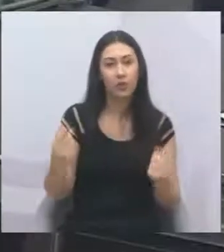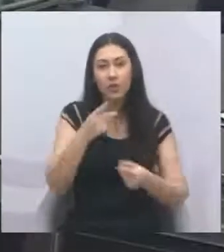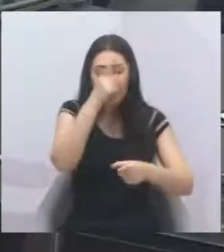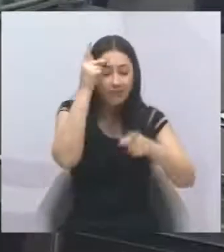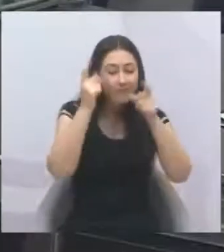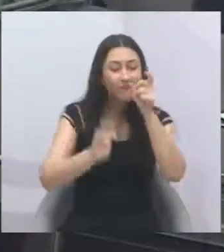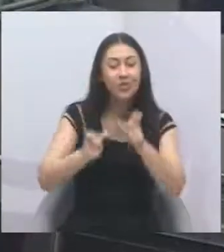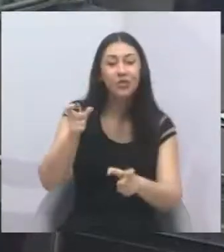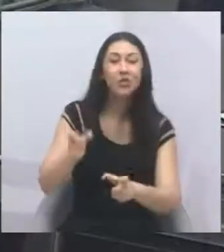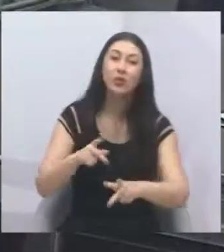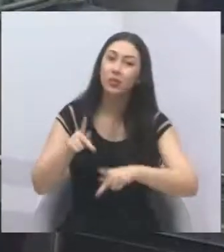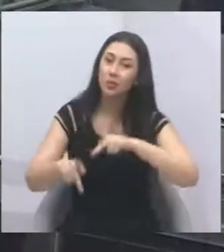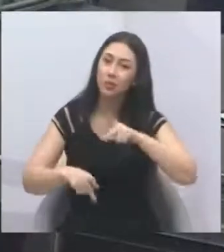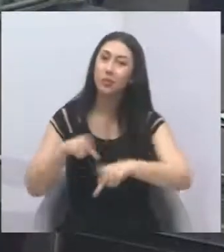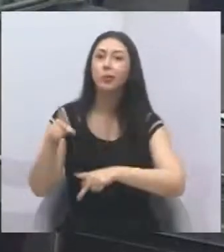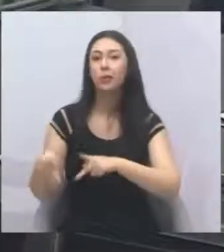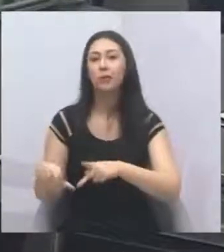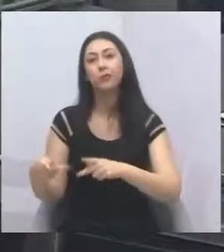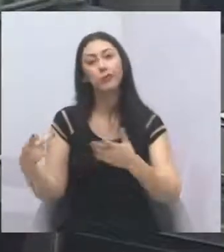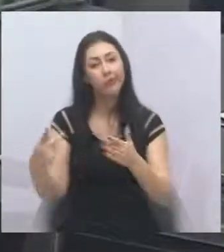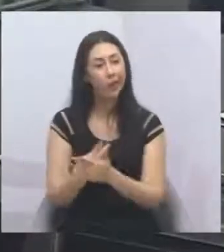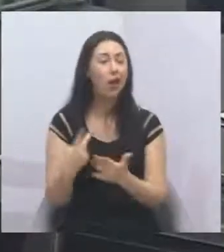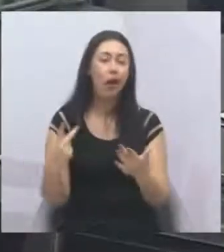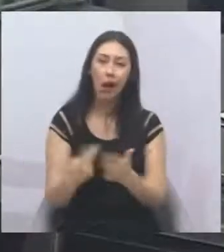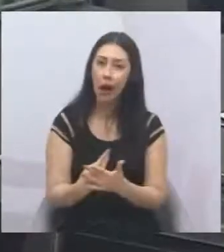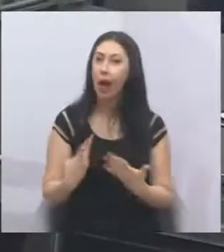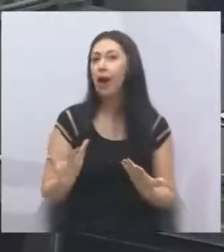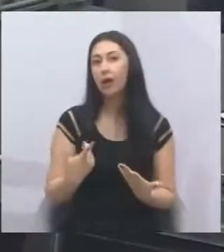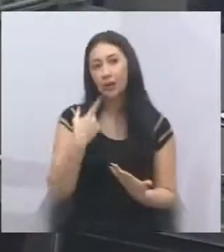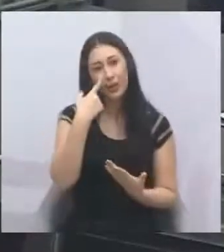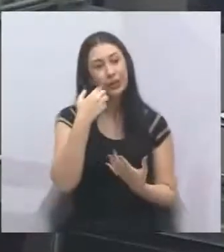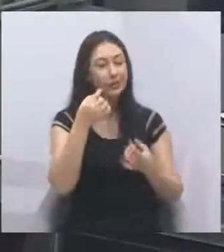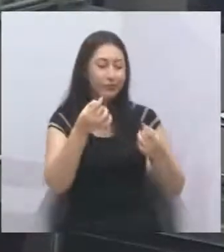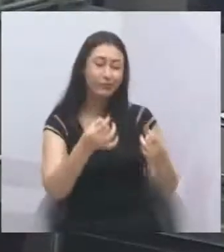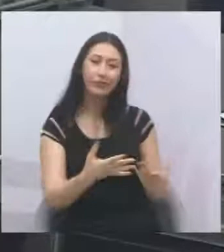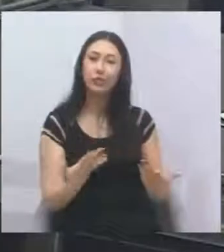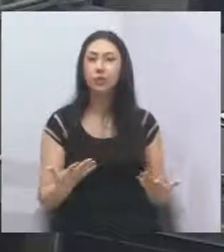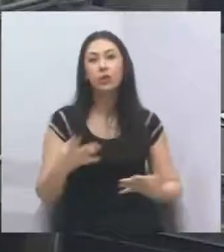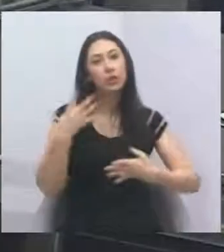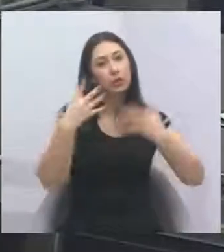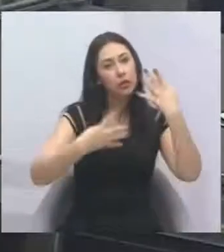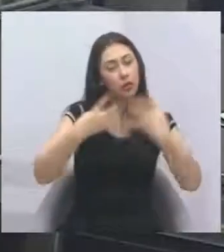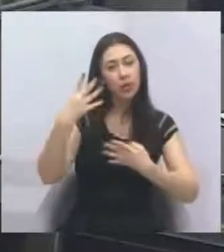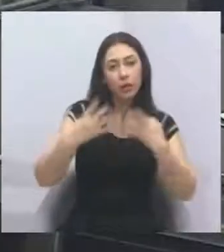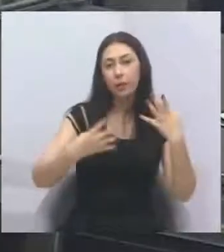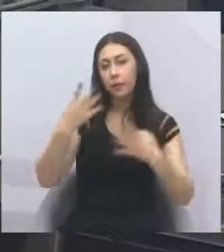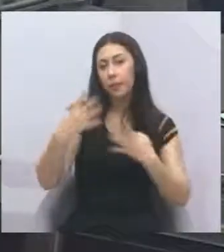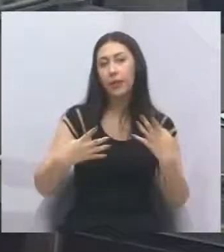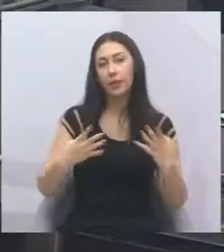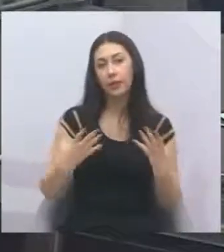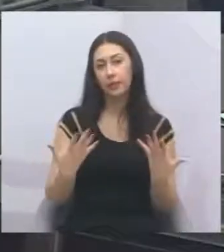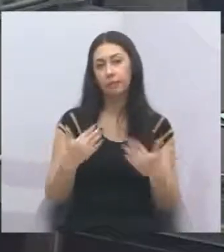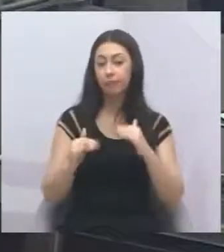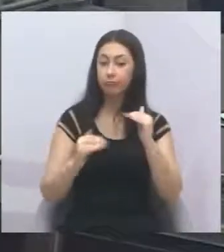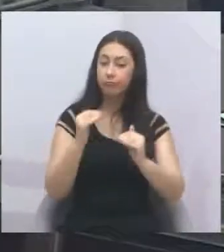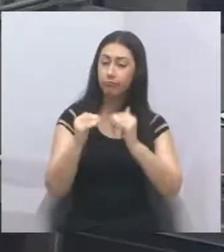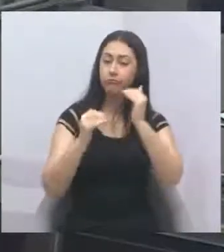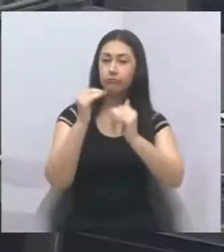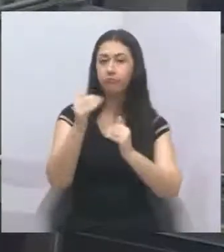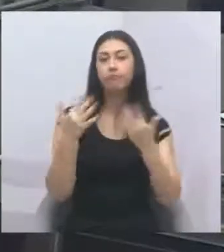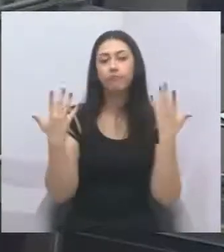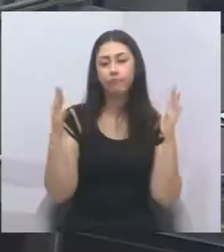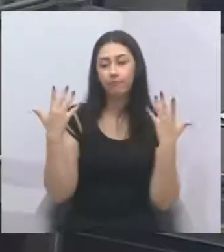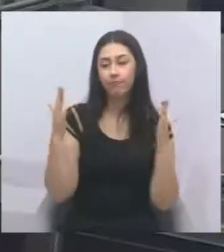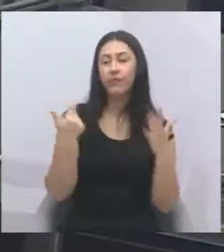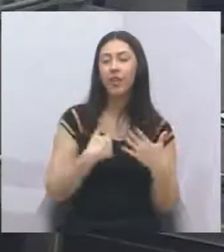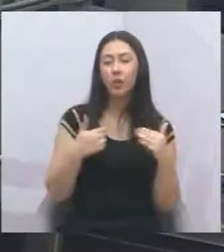nossa população que jogam o lixo de qualquer jeito e acabam interferindo no nosso desenvolvimento. Parabéns,